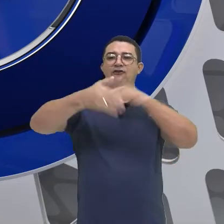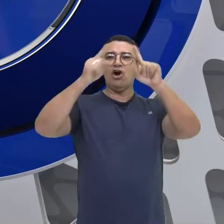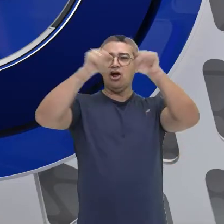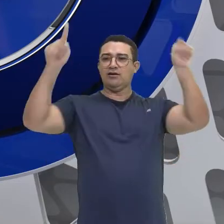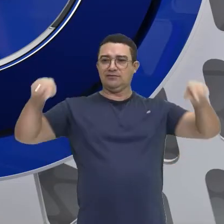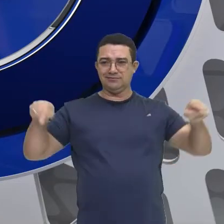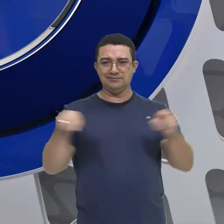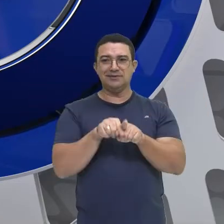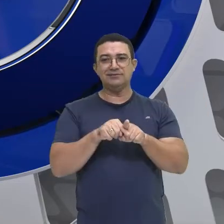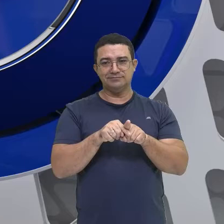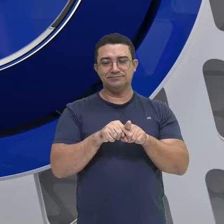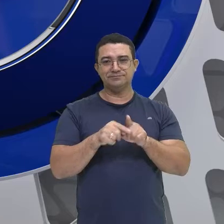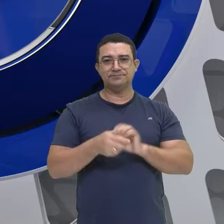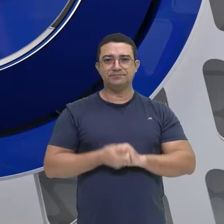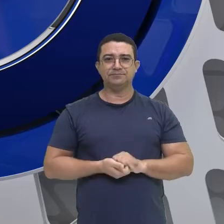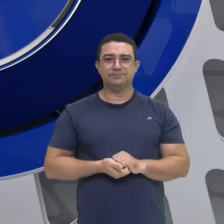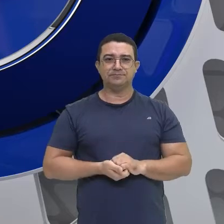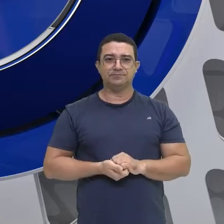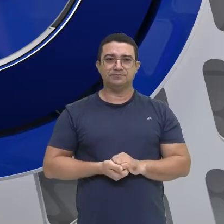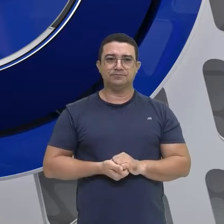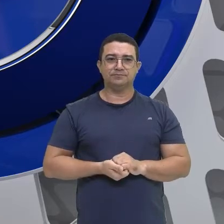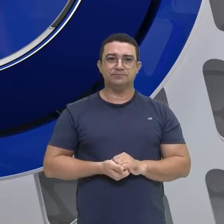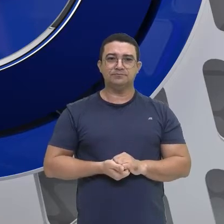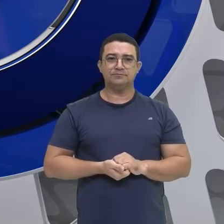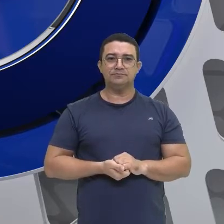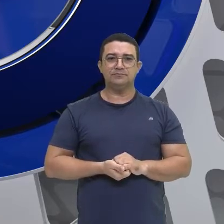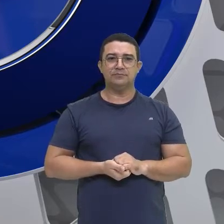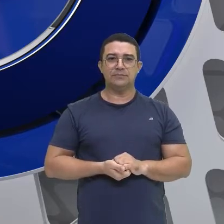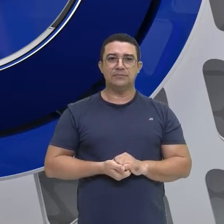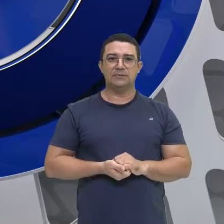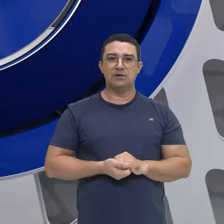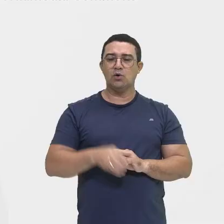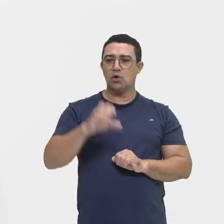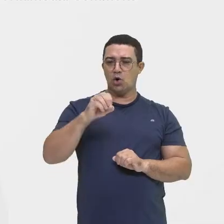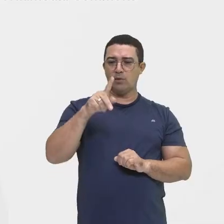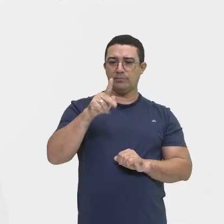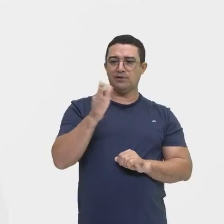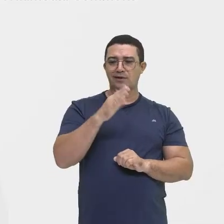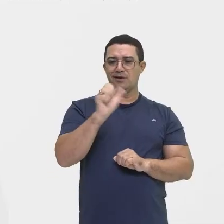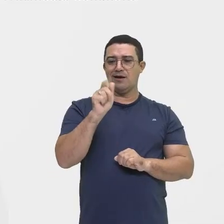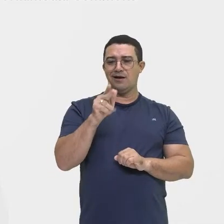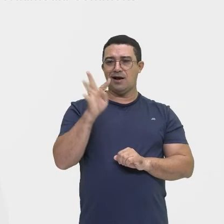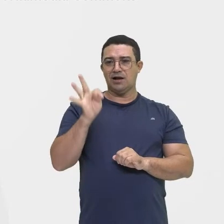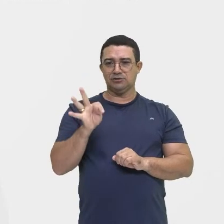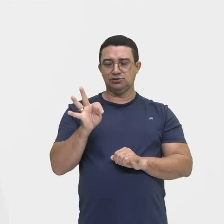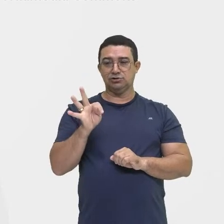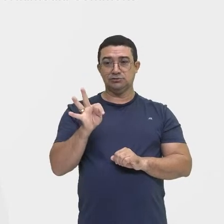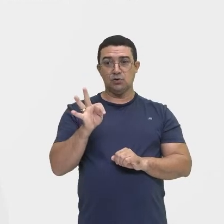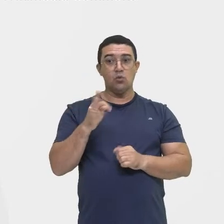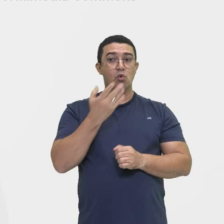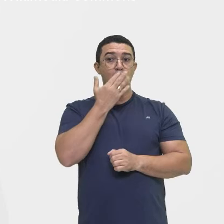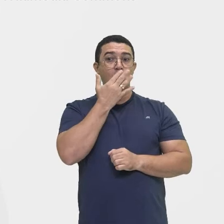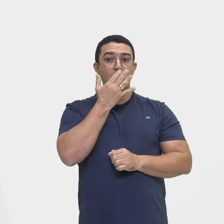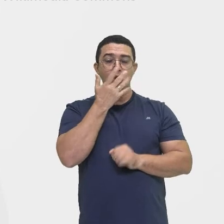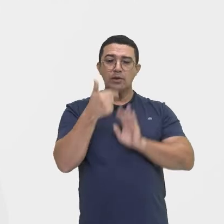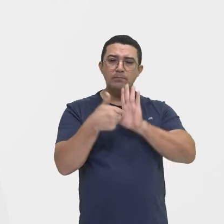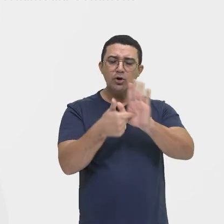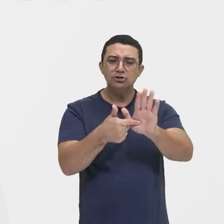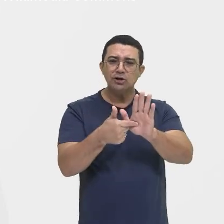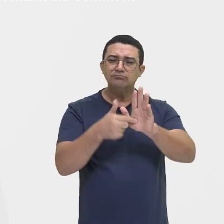do efeito óptico que ela causa. Na Op Art, as cores têm finalidade de passar ilusões ópticas ao